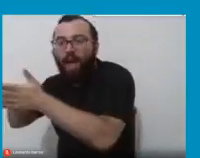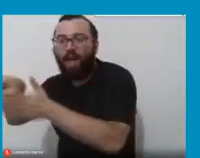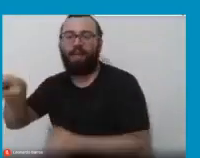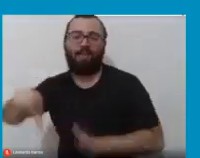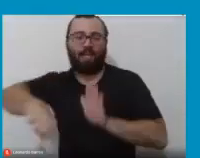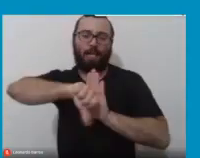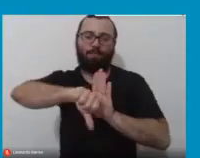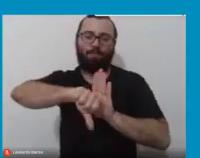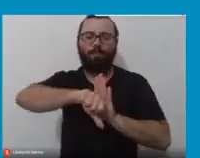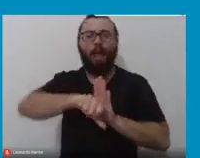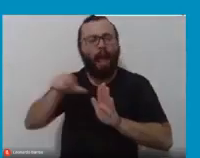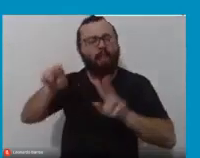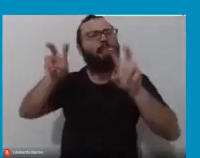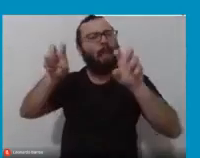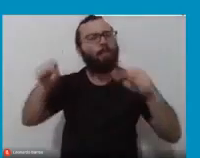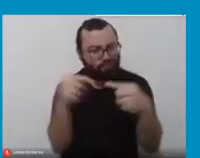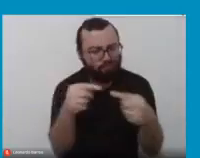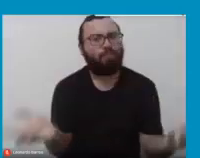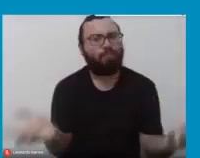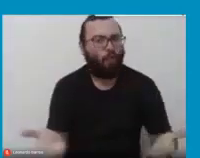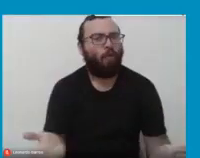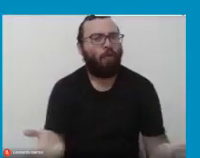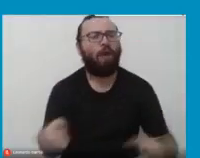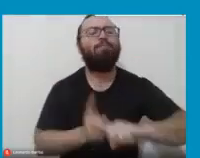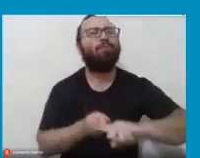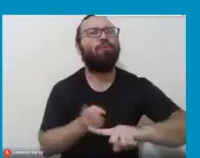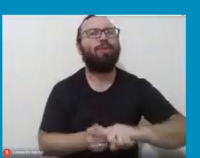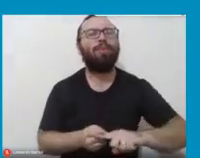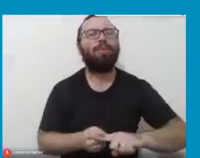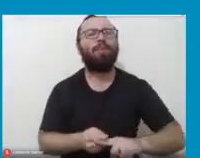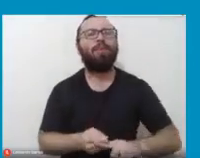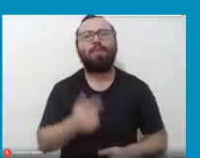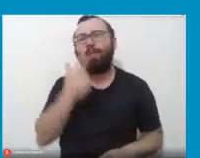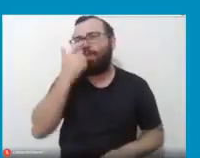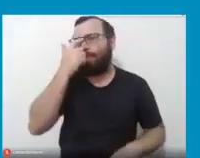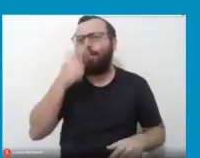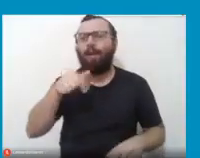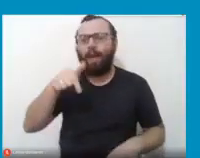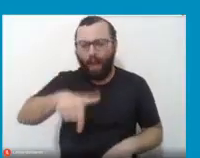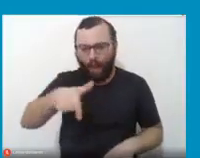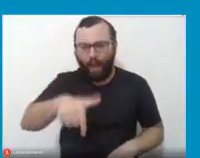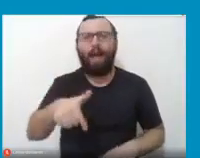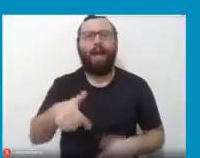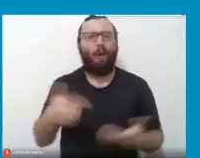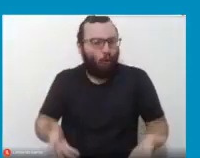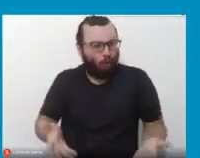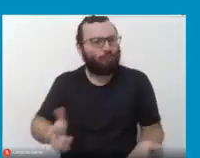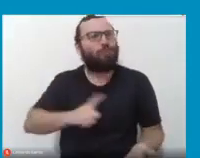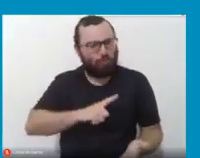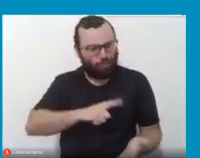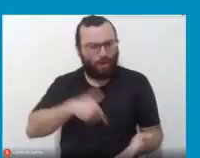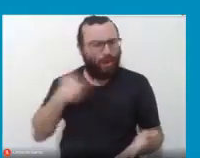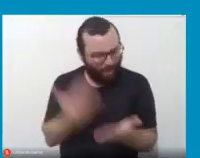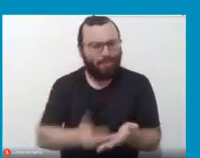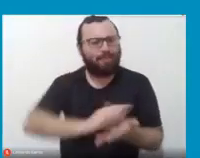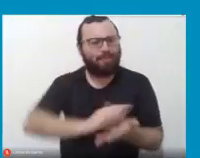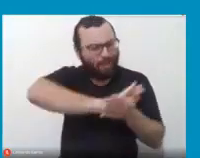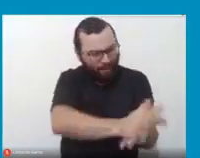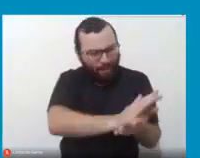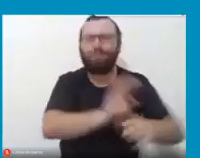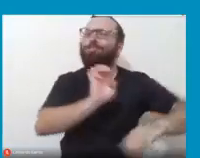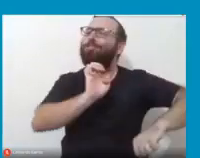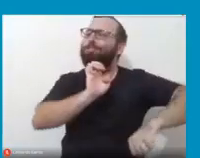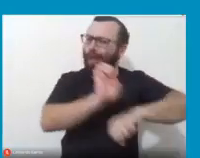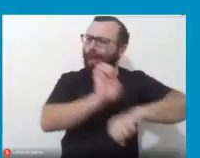ele é atual no sentido de que a gente vê, enfim, esse tipo de discriminação feito por parte do Estado,